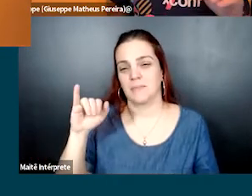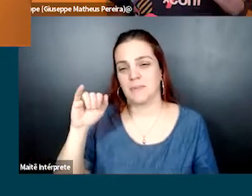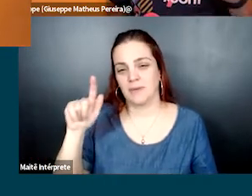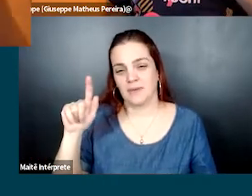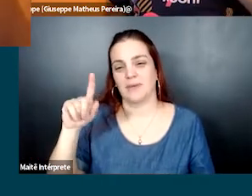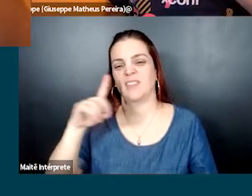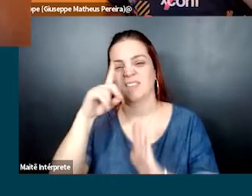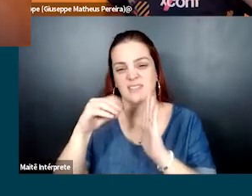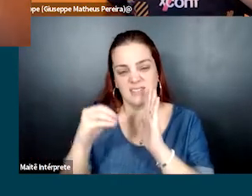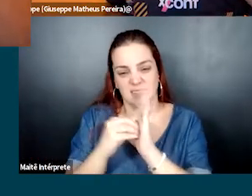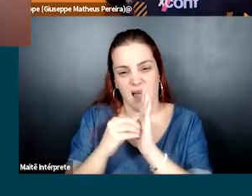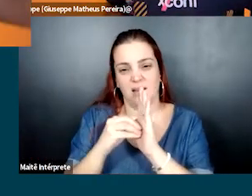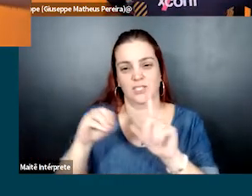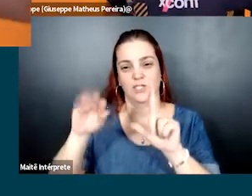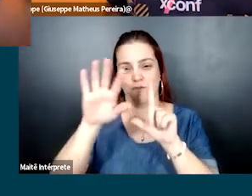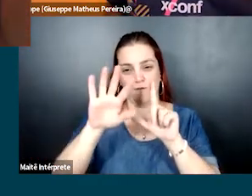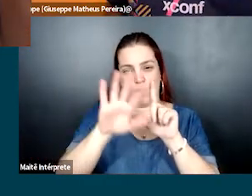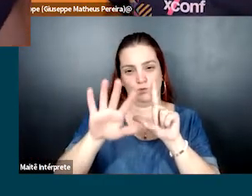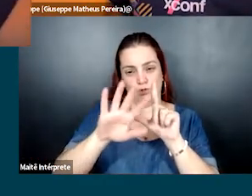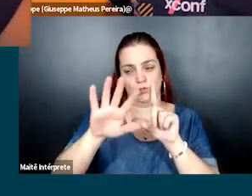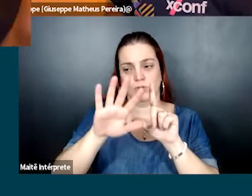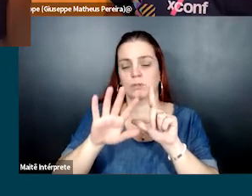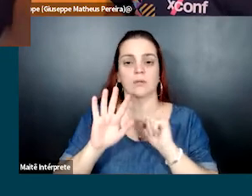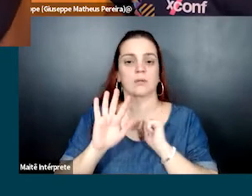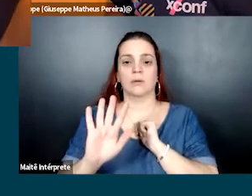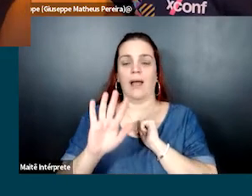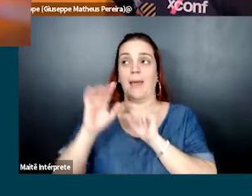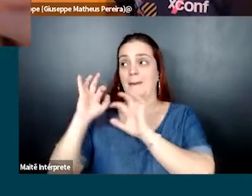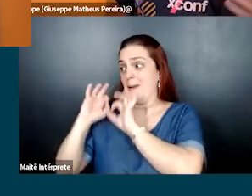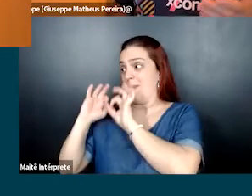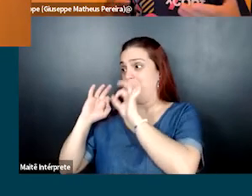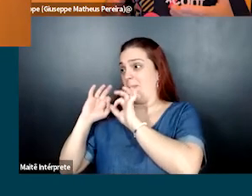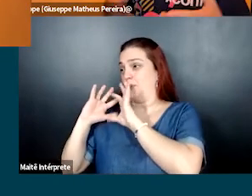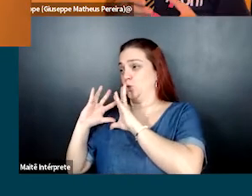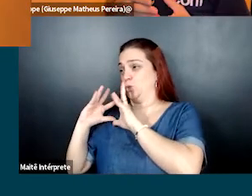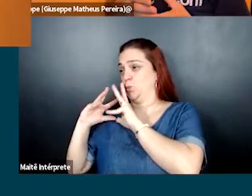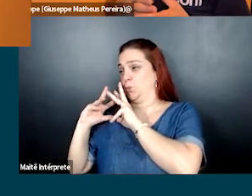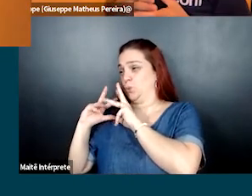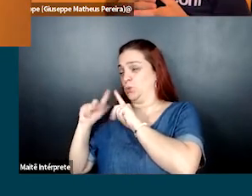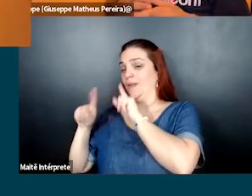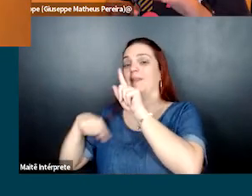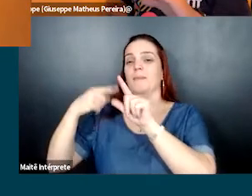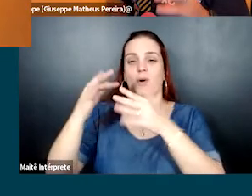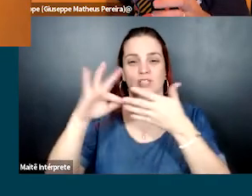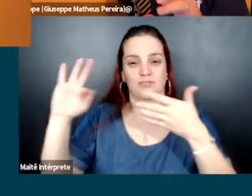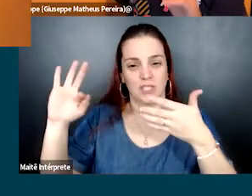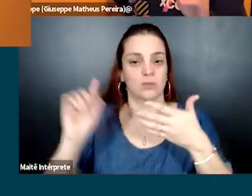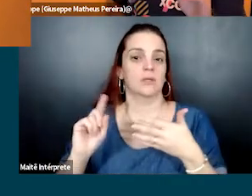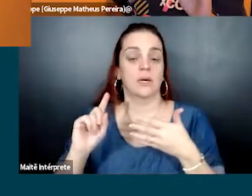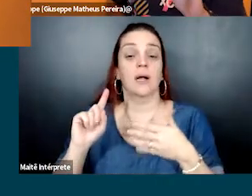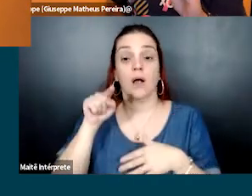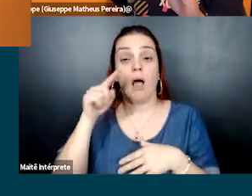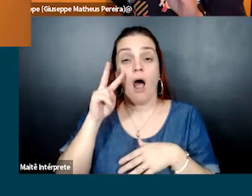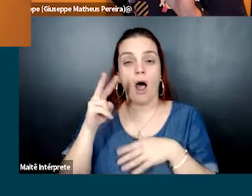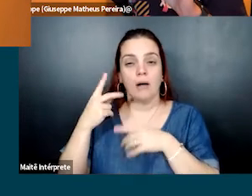design upfront é quando você especifica toda a arquitetura antes de trazer as features, né? Então, eu acho que a dica é aí. Tu